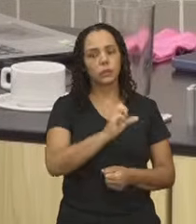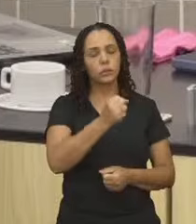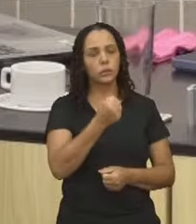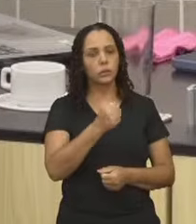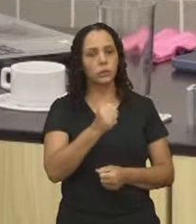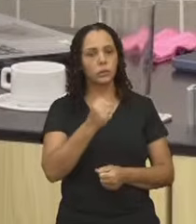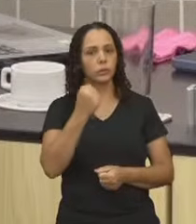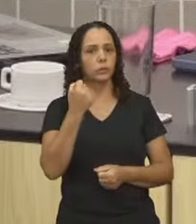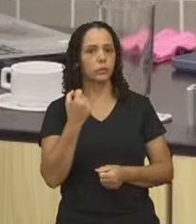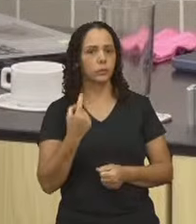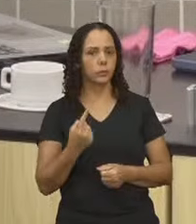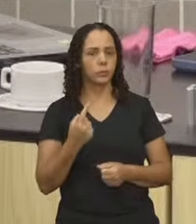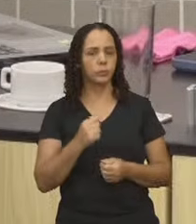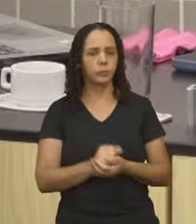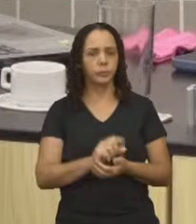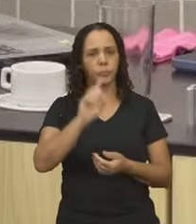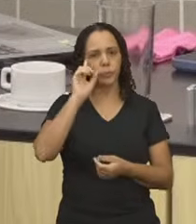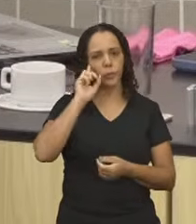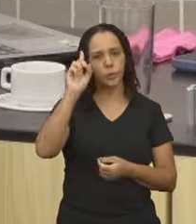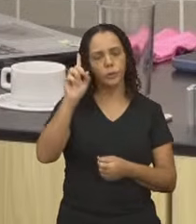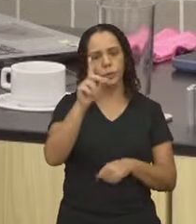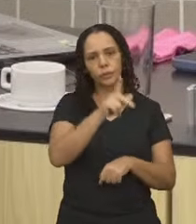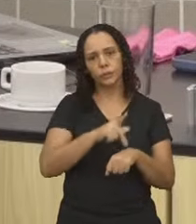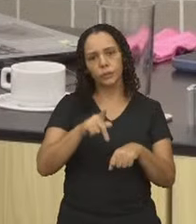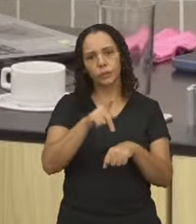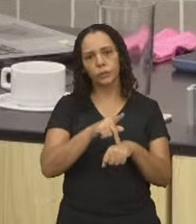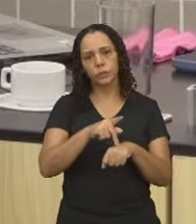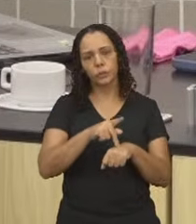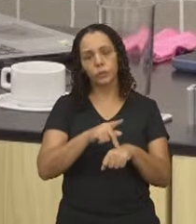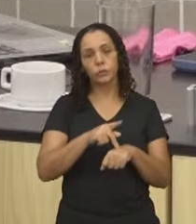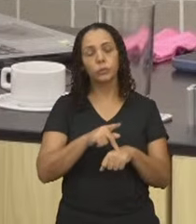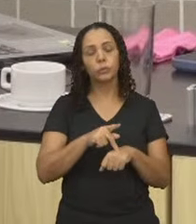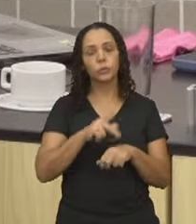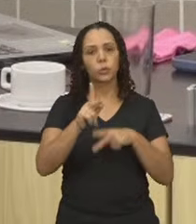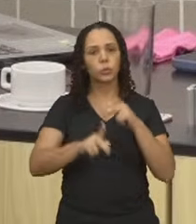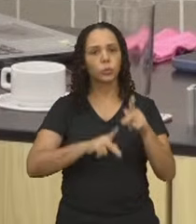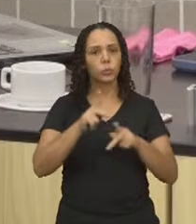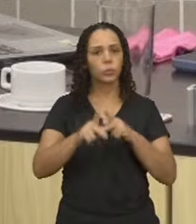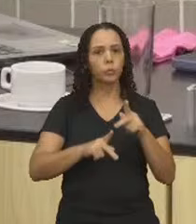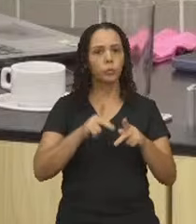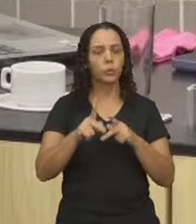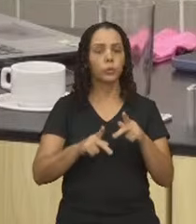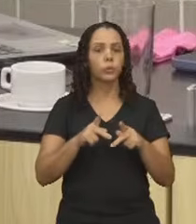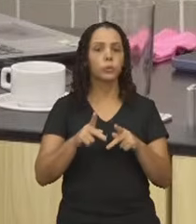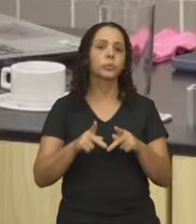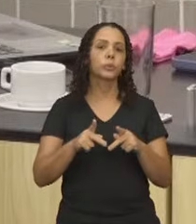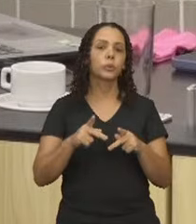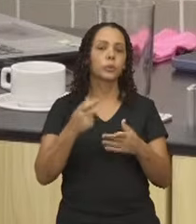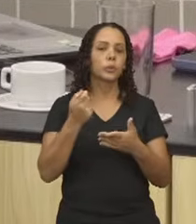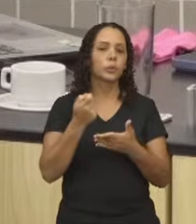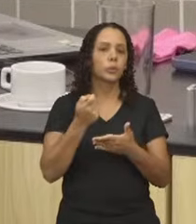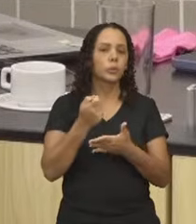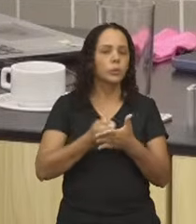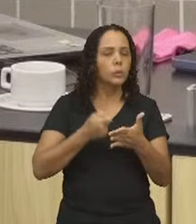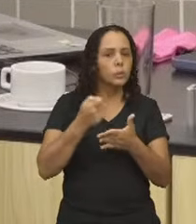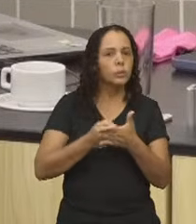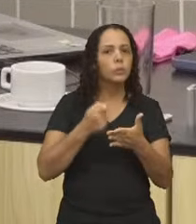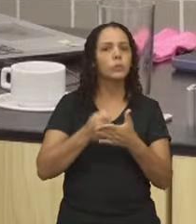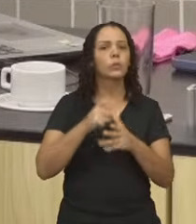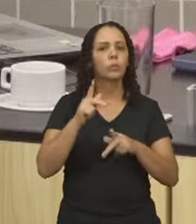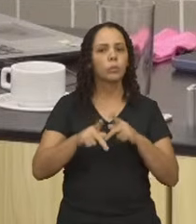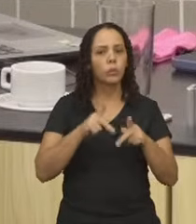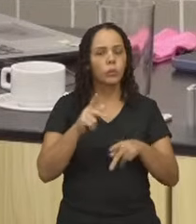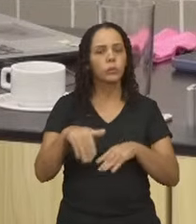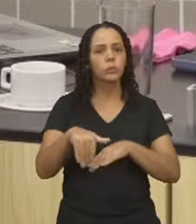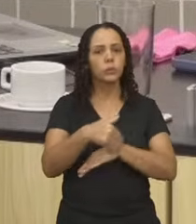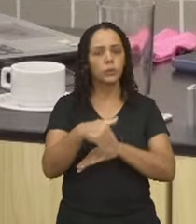681, registro o transcurso do Dia Nacional de Luta da População em Situação de Rua, 19 de agosto.